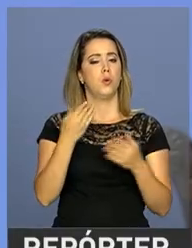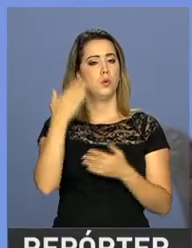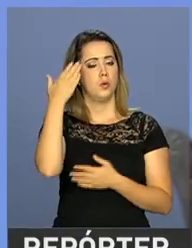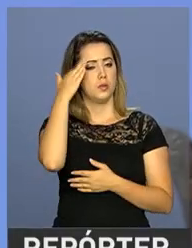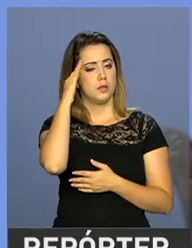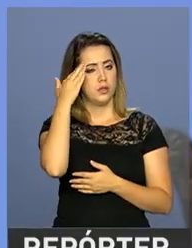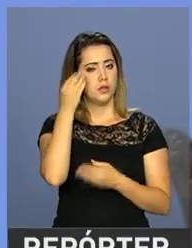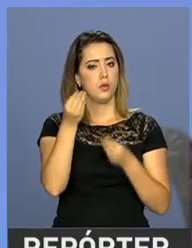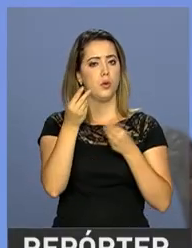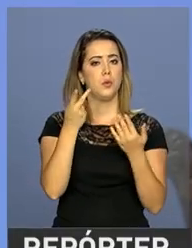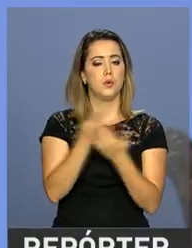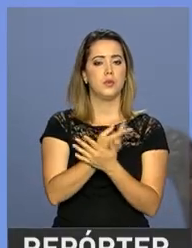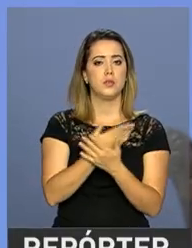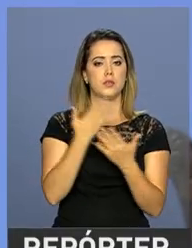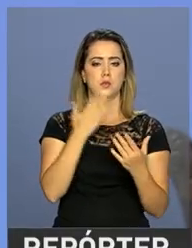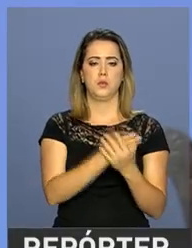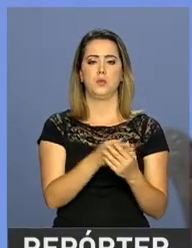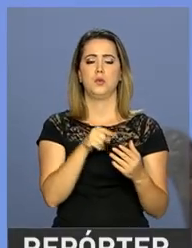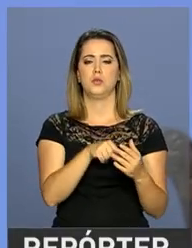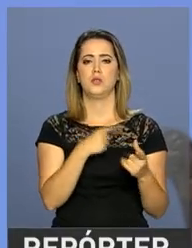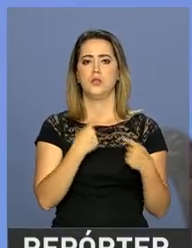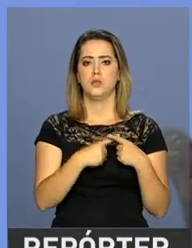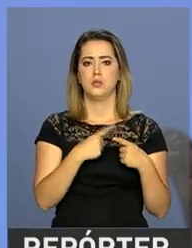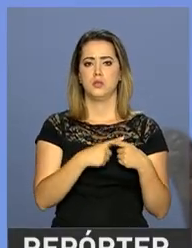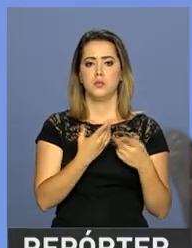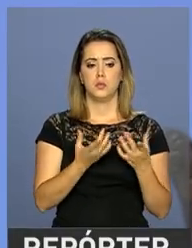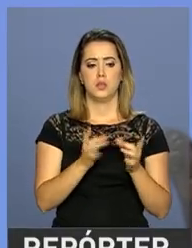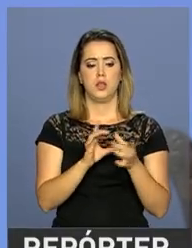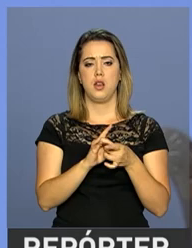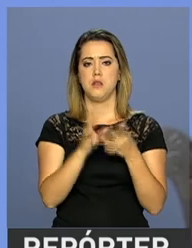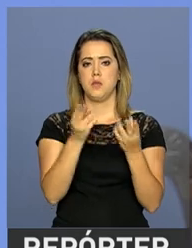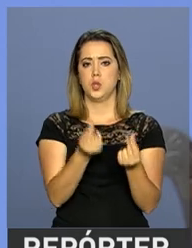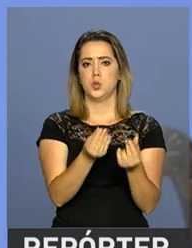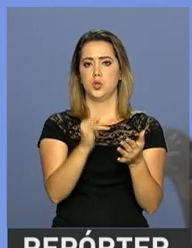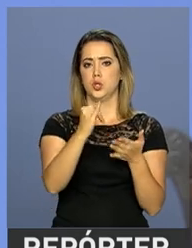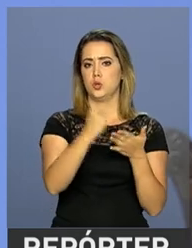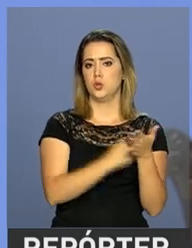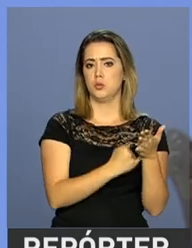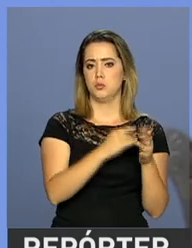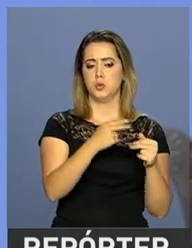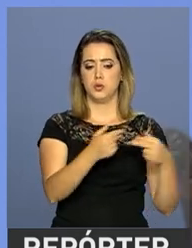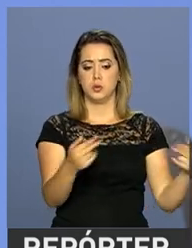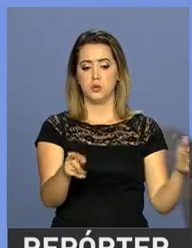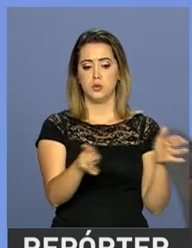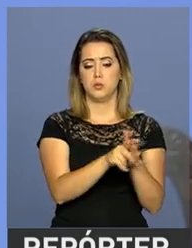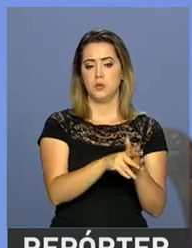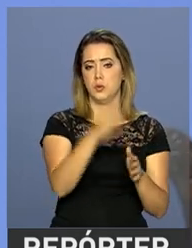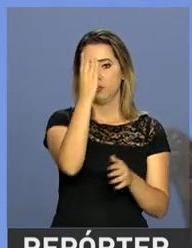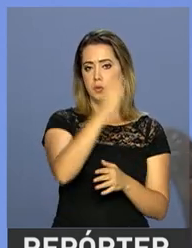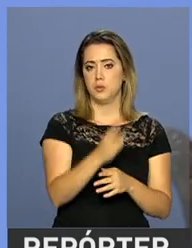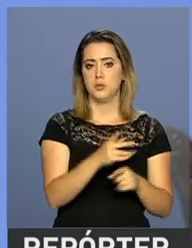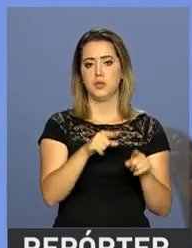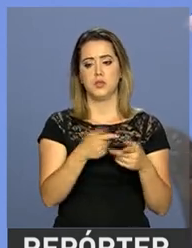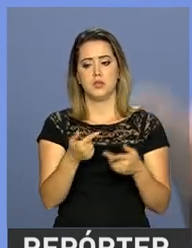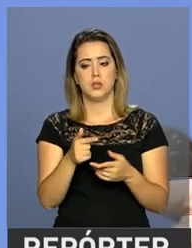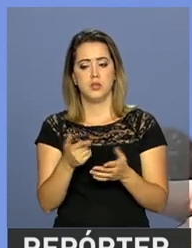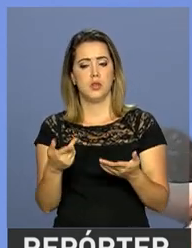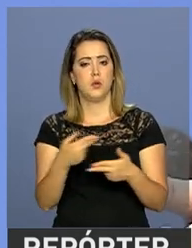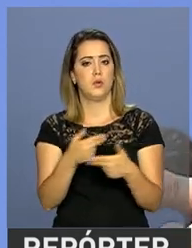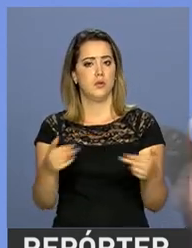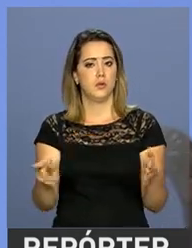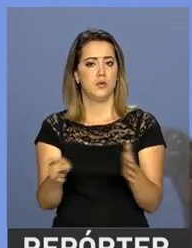é ao fato de que foram dadas isenções que se aplicavam a produtos brasileiros e não a